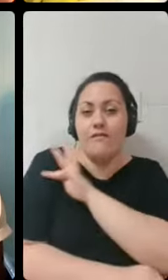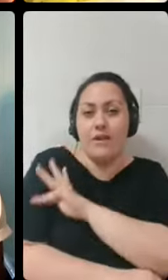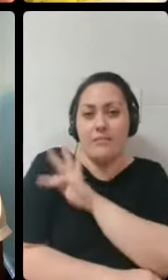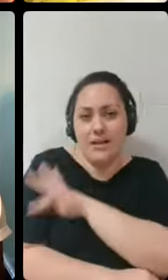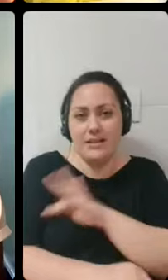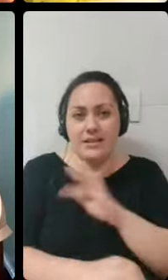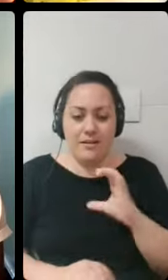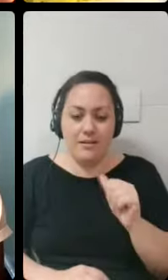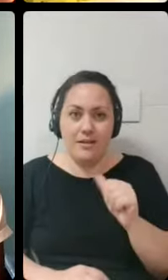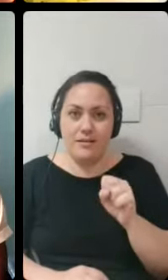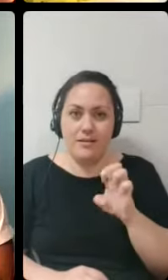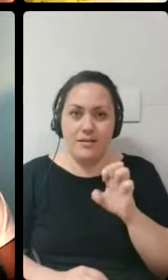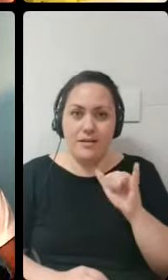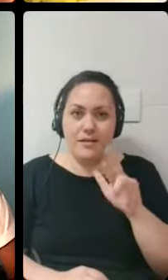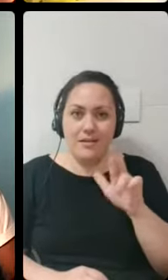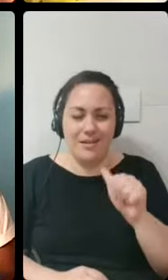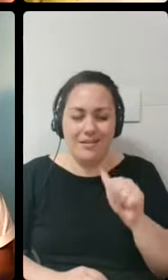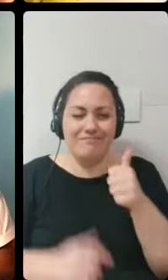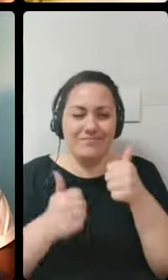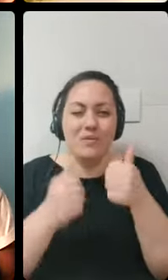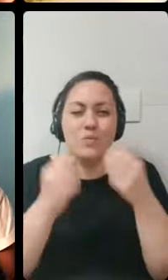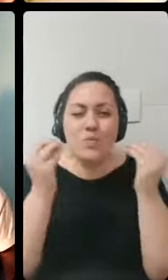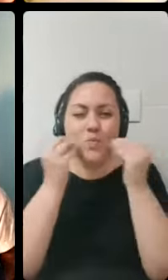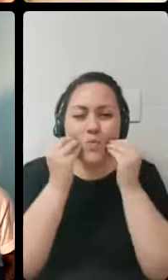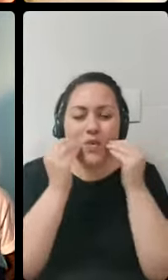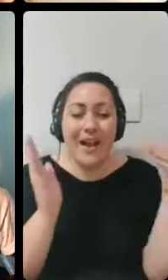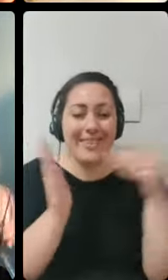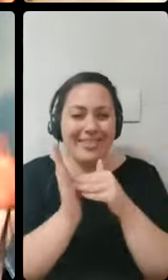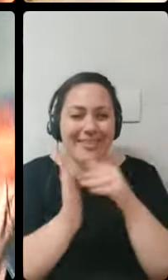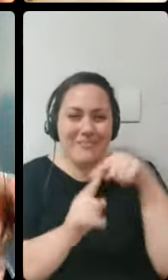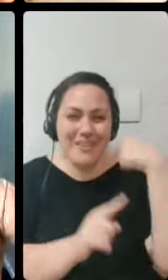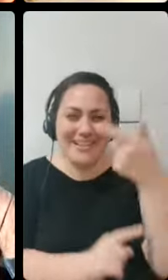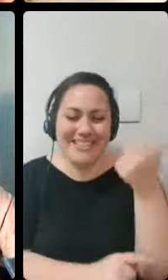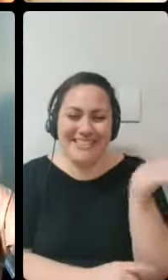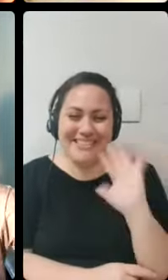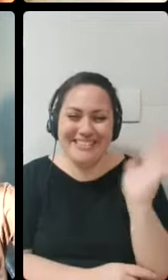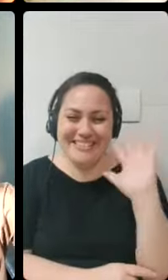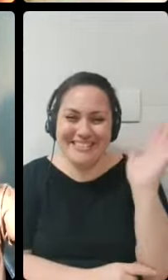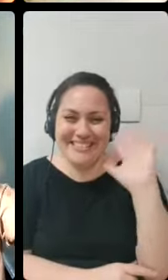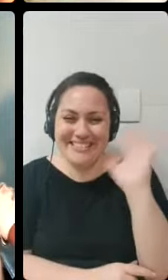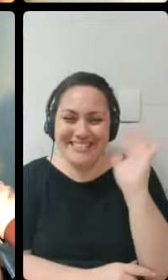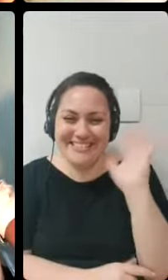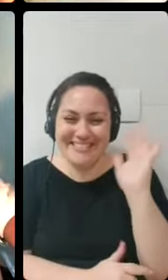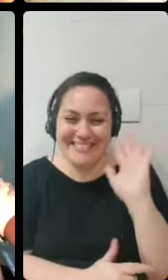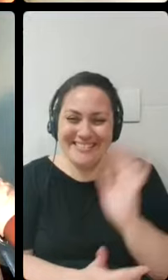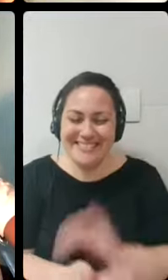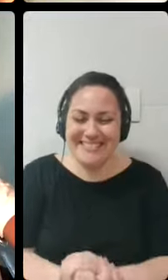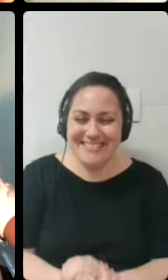Então, um beijo para todo mundo, gente. Até mais. Tchau. Tchau, tchau, gente.